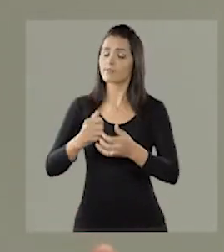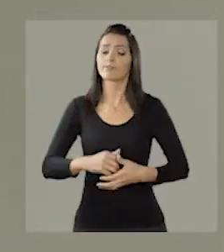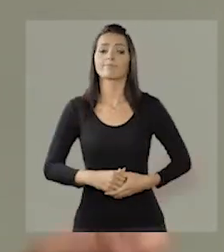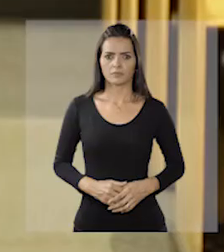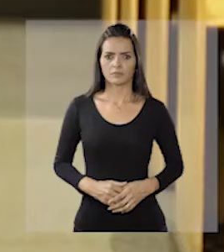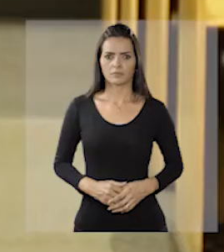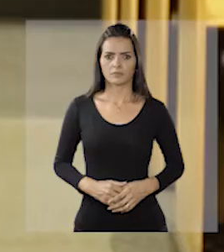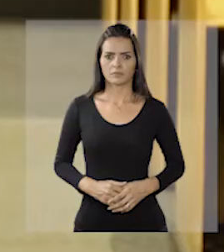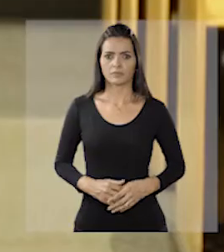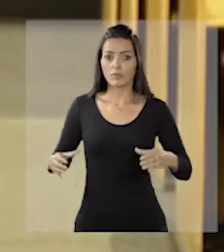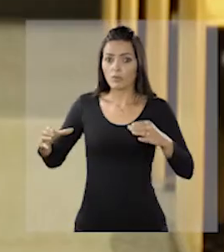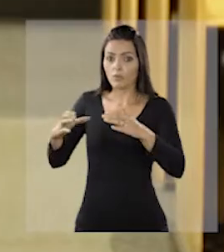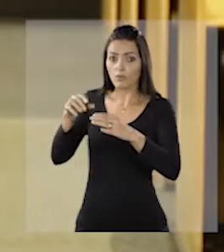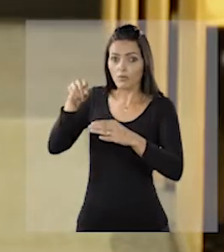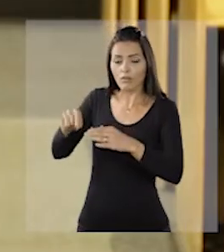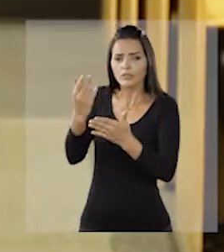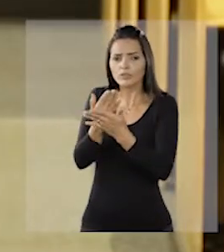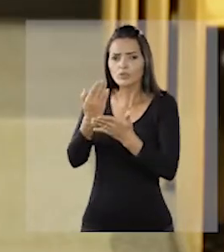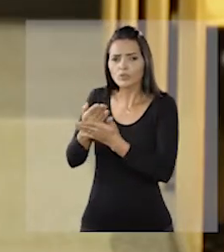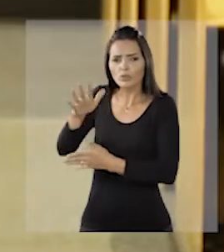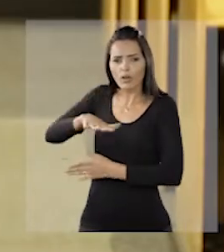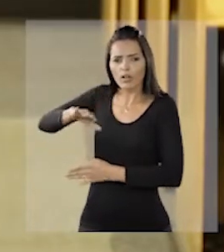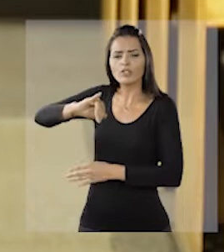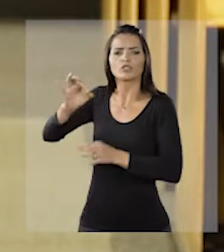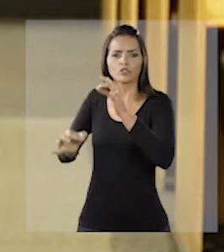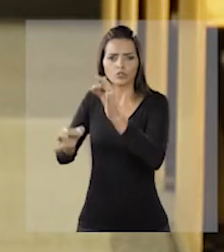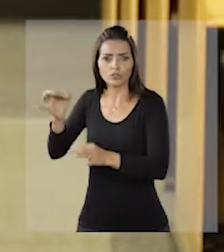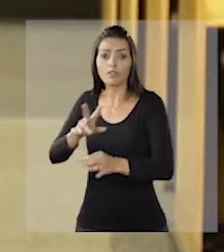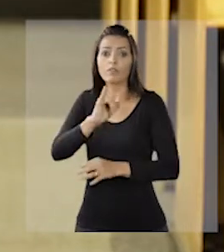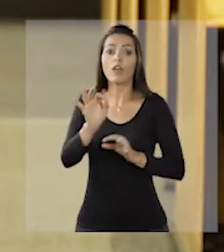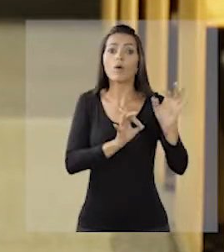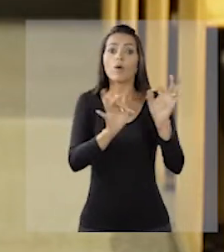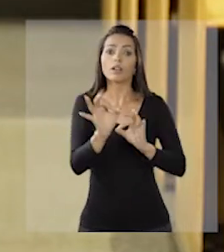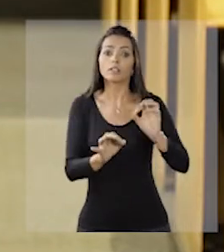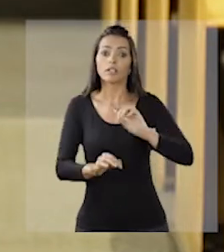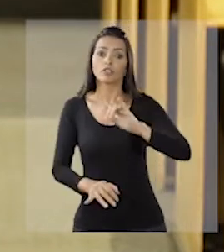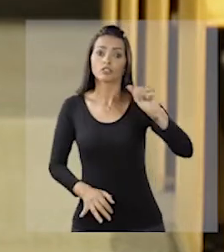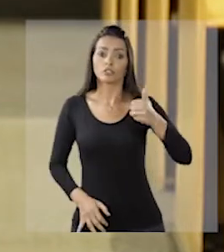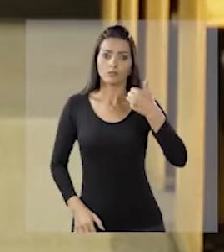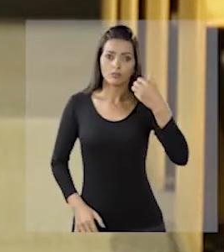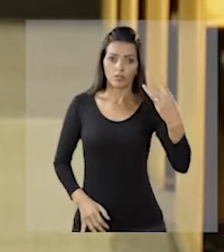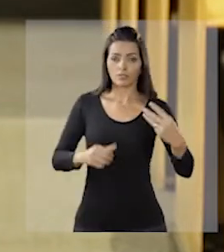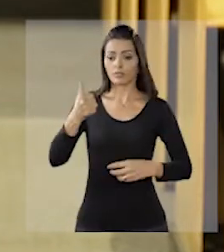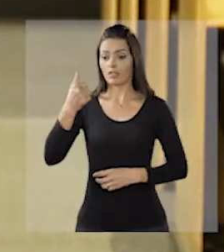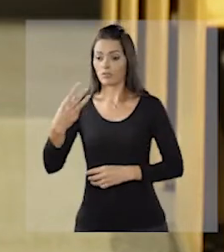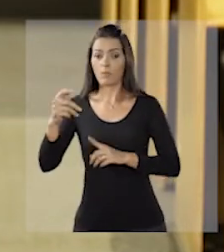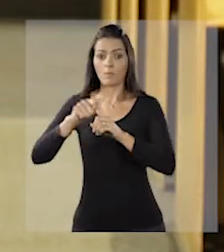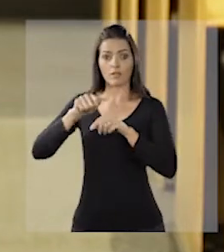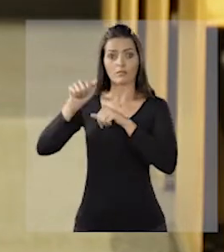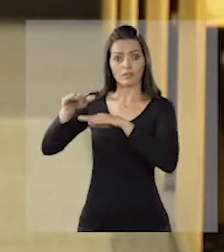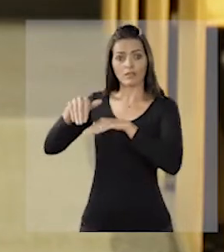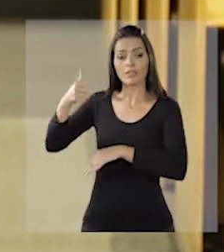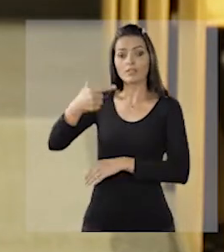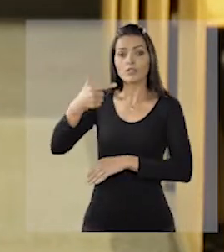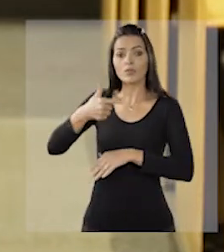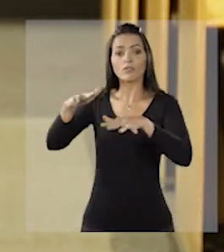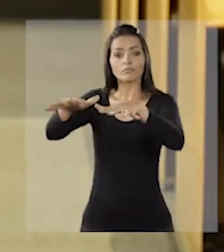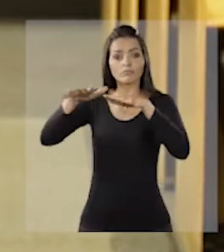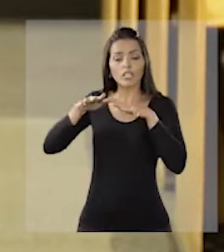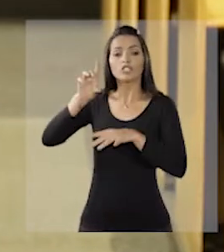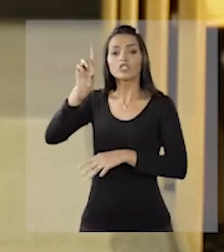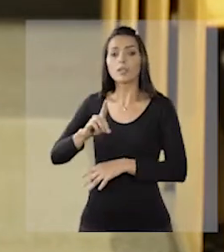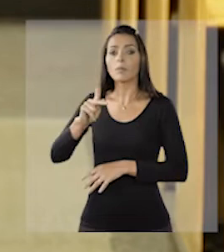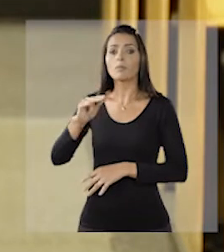o jornalista. O Centro de Estudos Judiciários vai realizar nos dias 13 e 14 de setembro a segunda jornada de